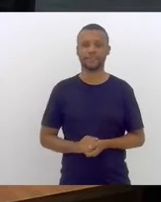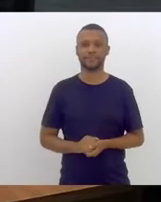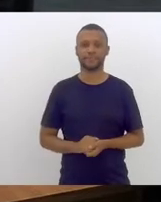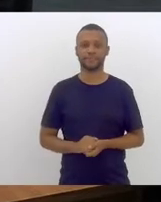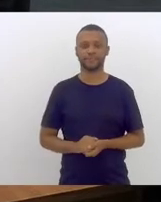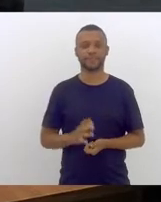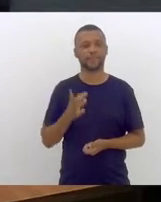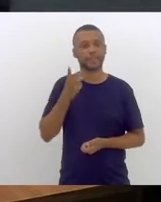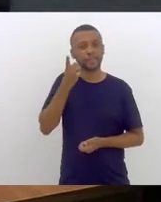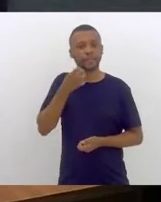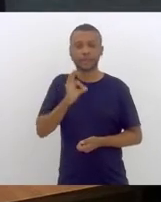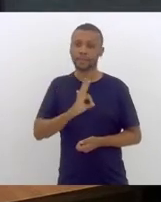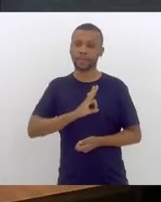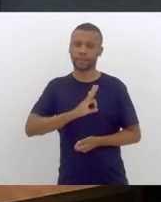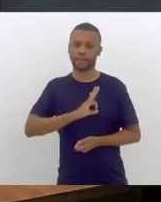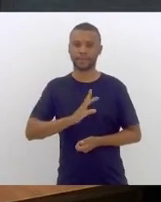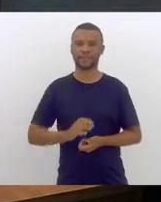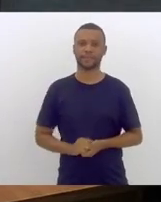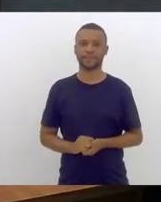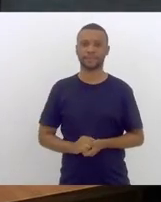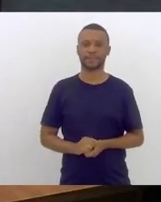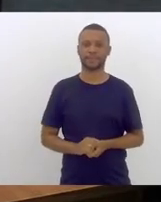Deputada Marta Rocha.